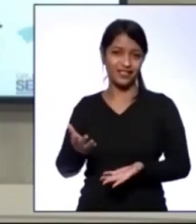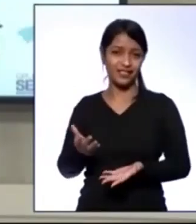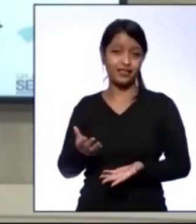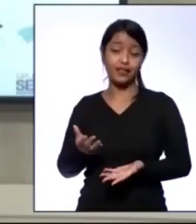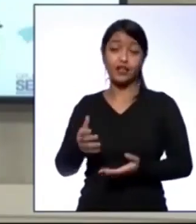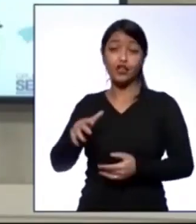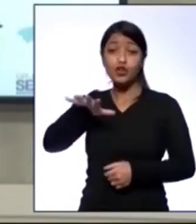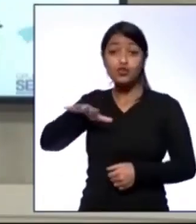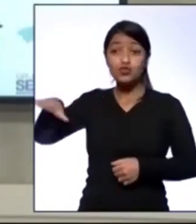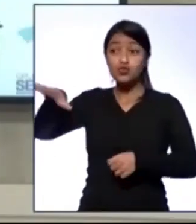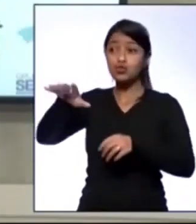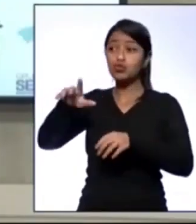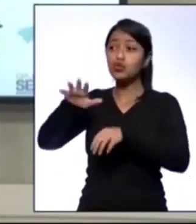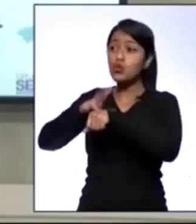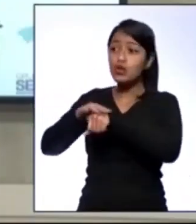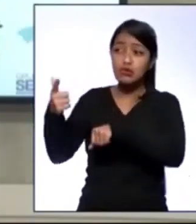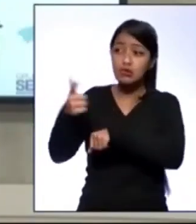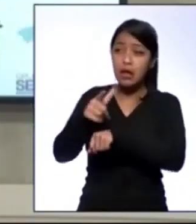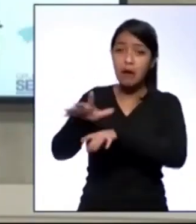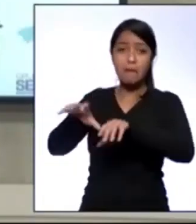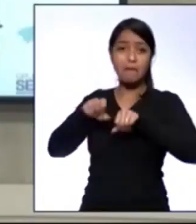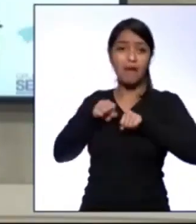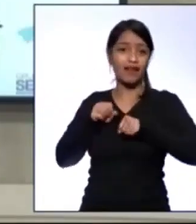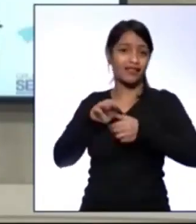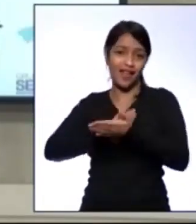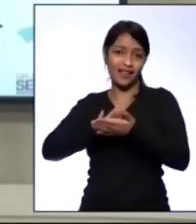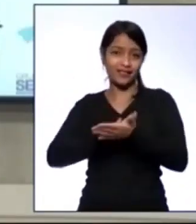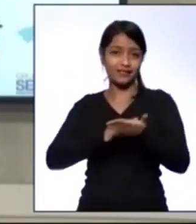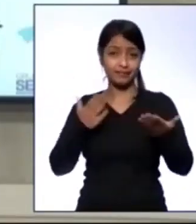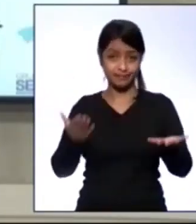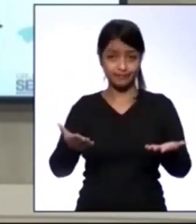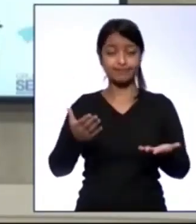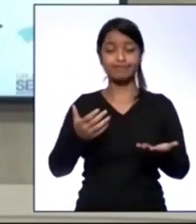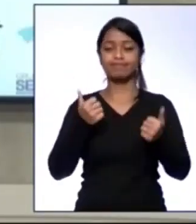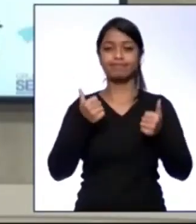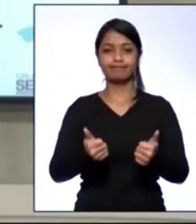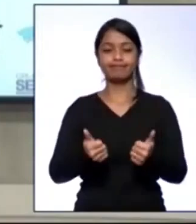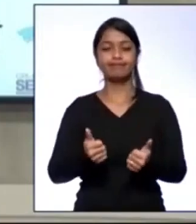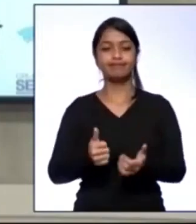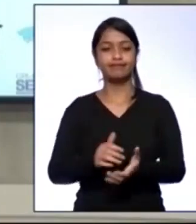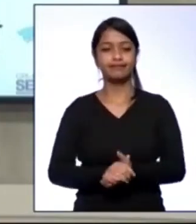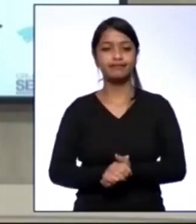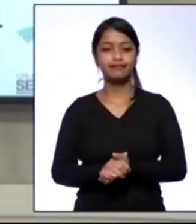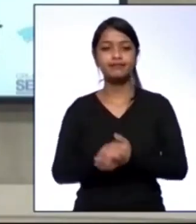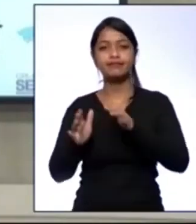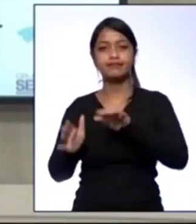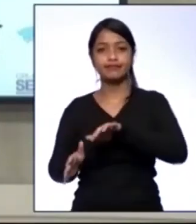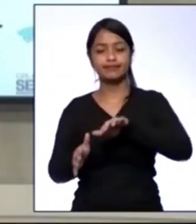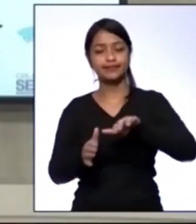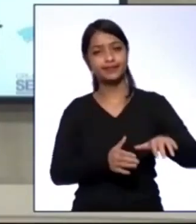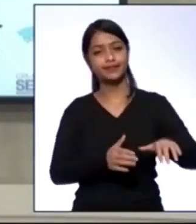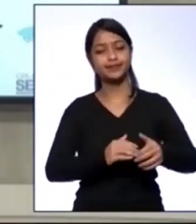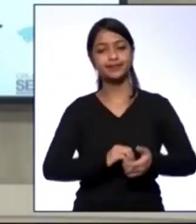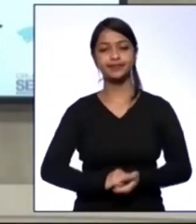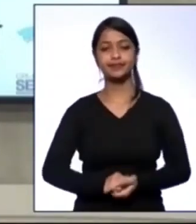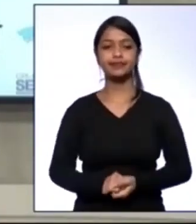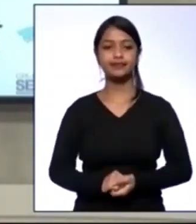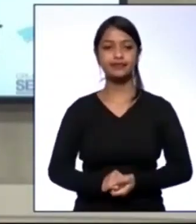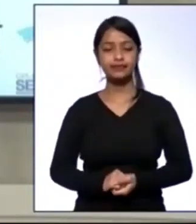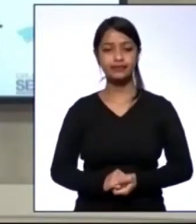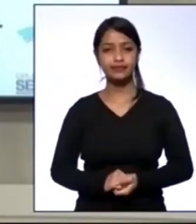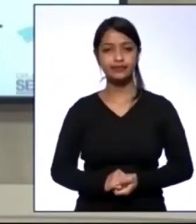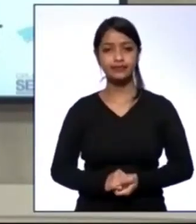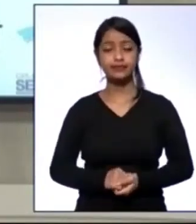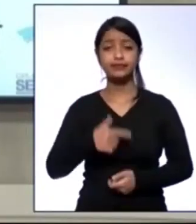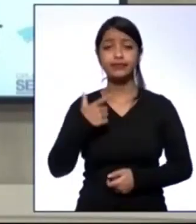pega, não tem como ter a transmissão. Legal? Muito bem. Agora, existe também